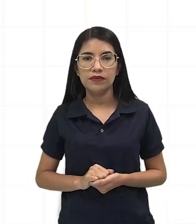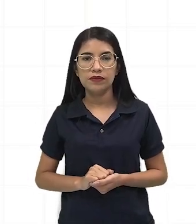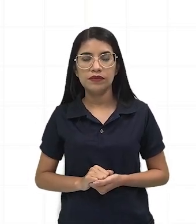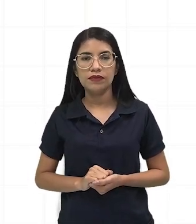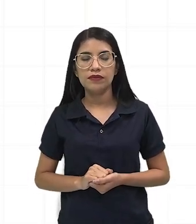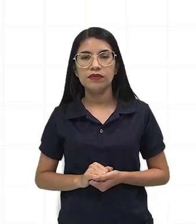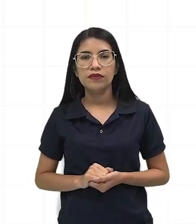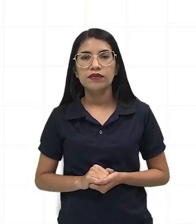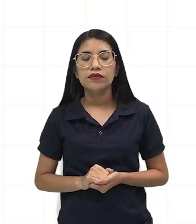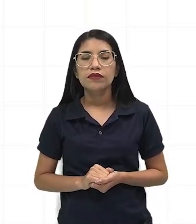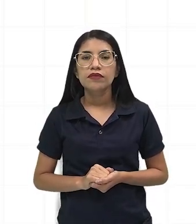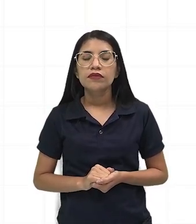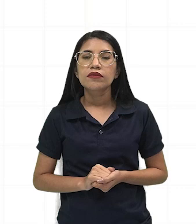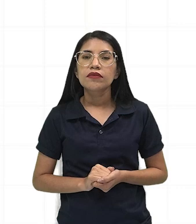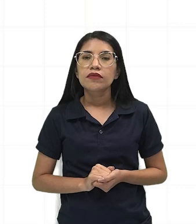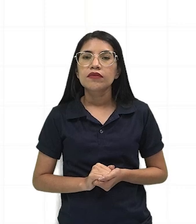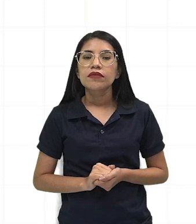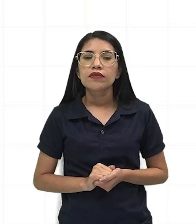8,3 mais